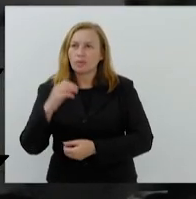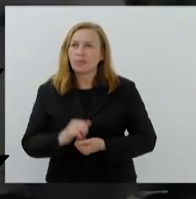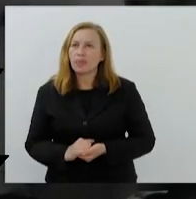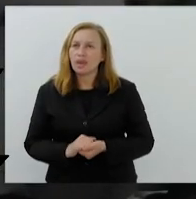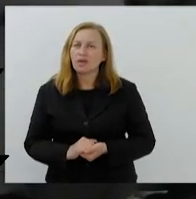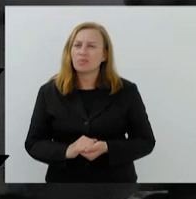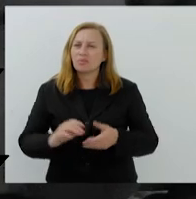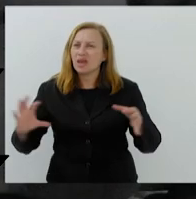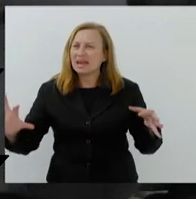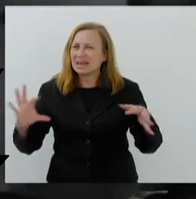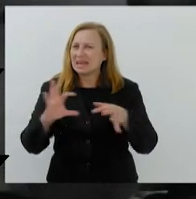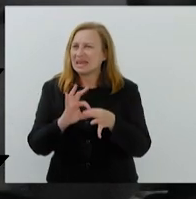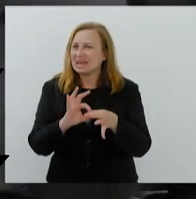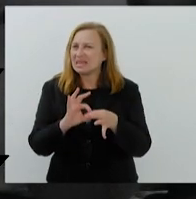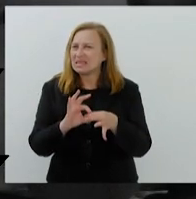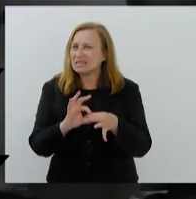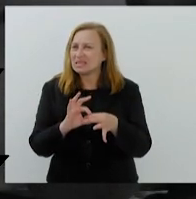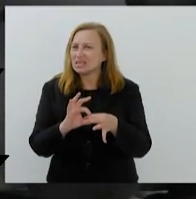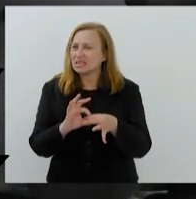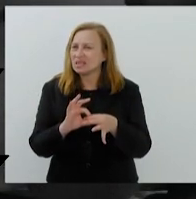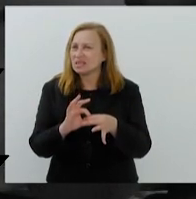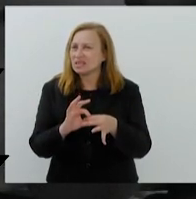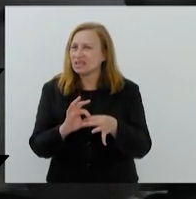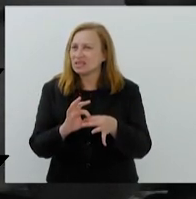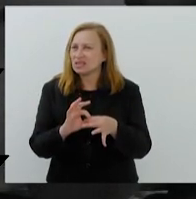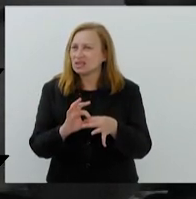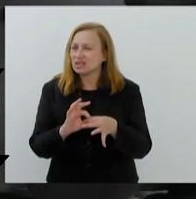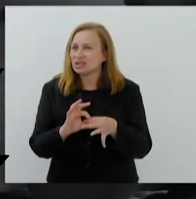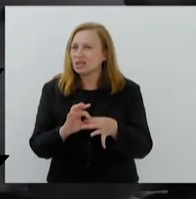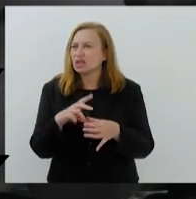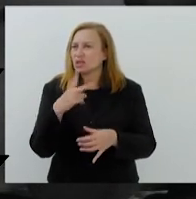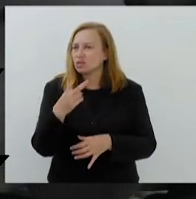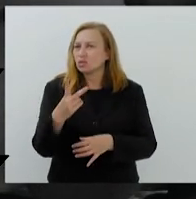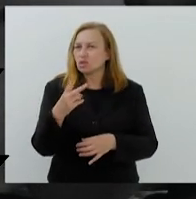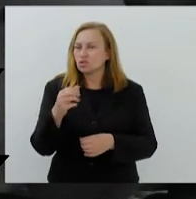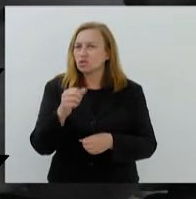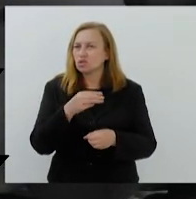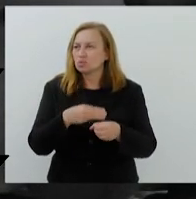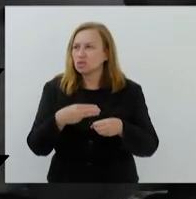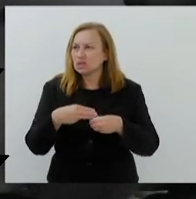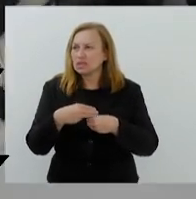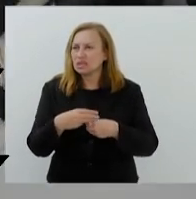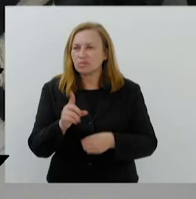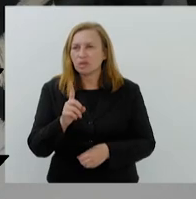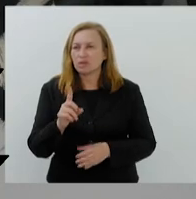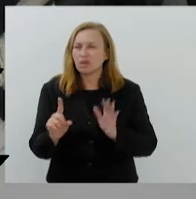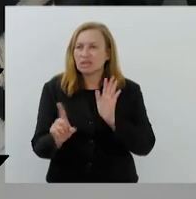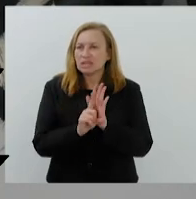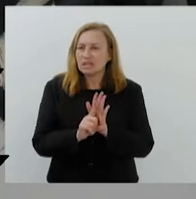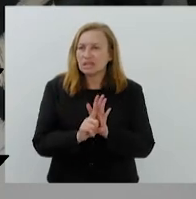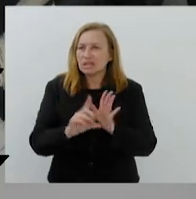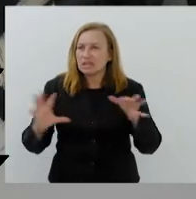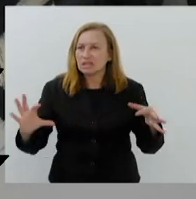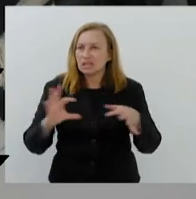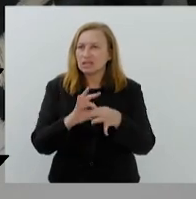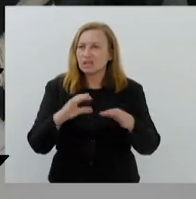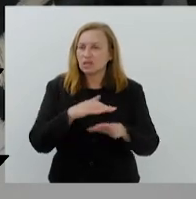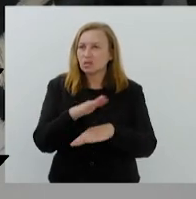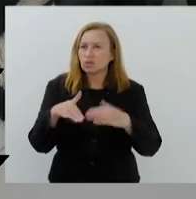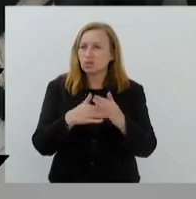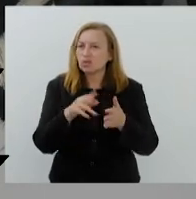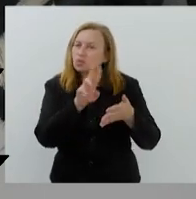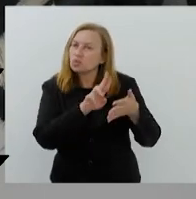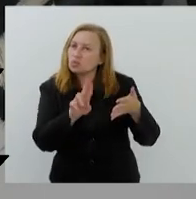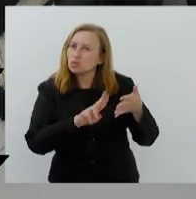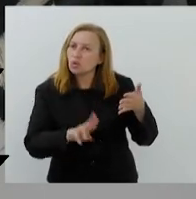uma ligação viária entre dois municípios. Não, deputado Luiz Paulo, essa lei ela consolida todos esses